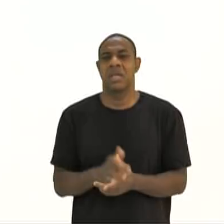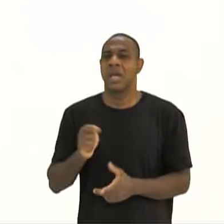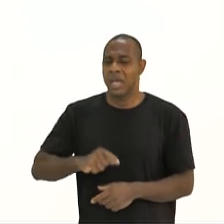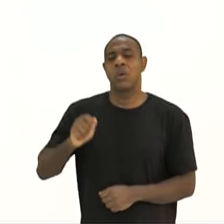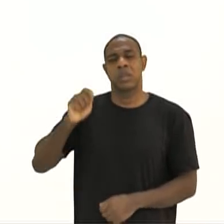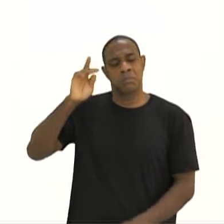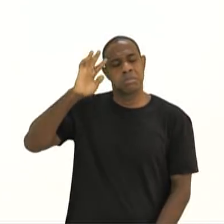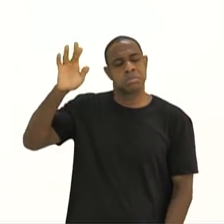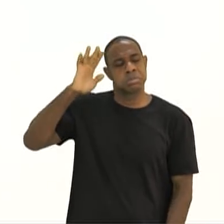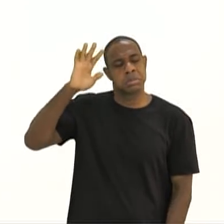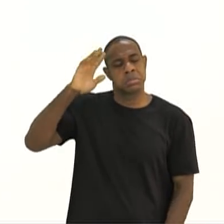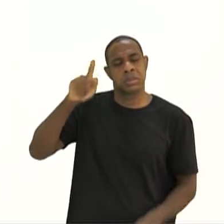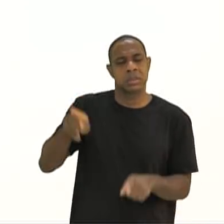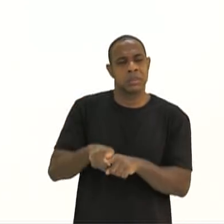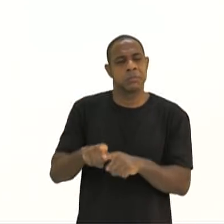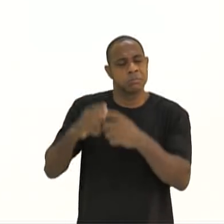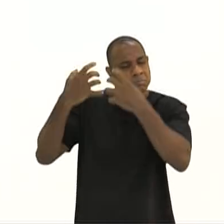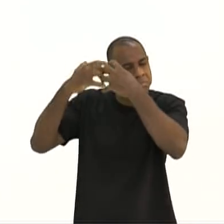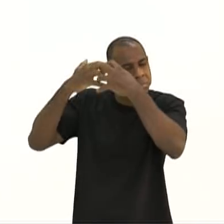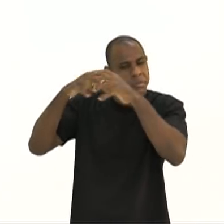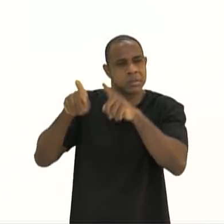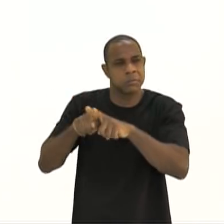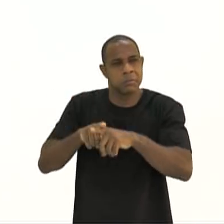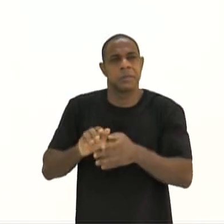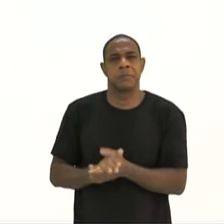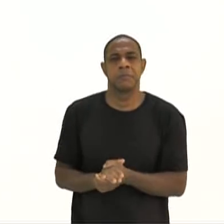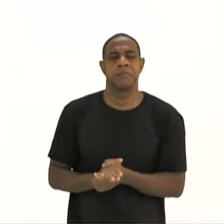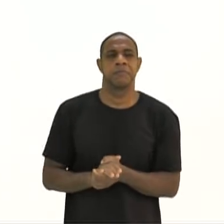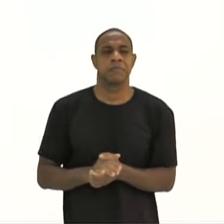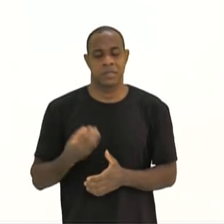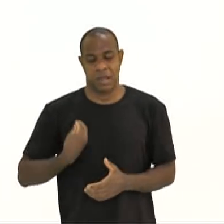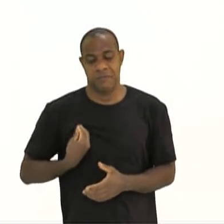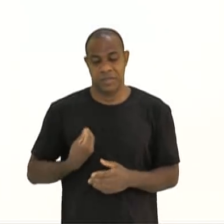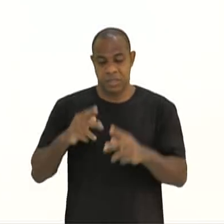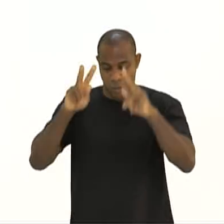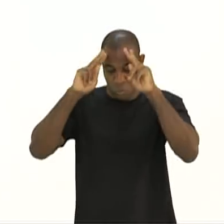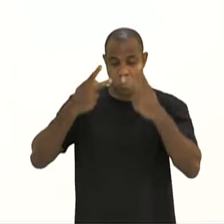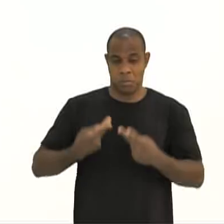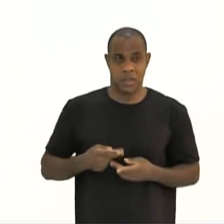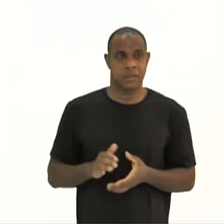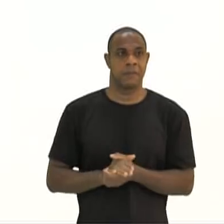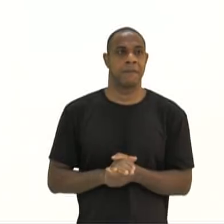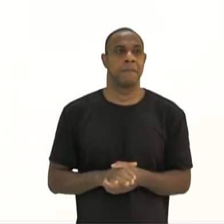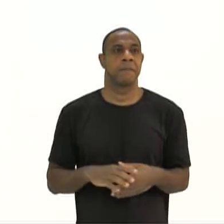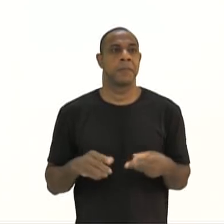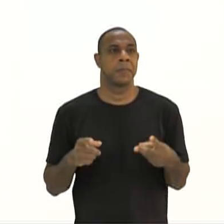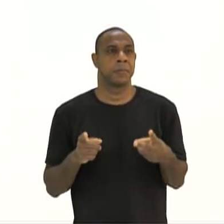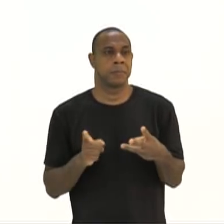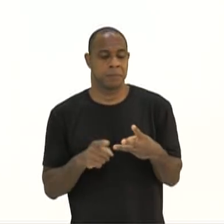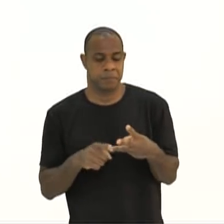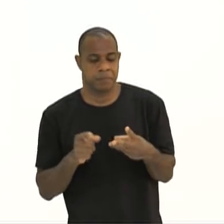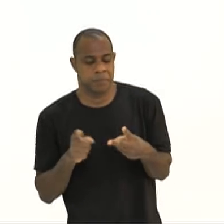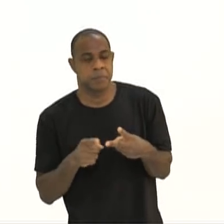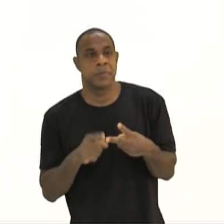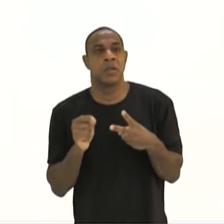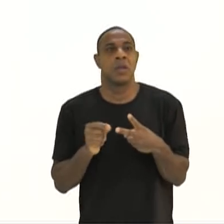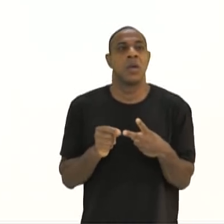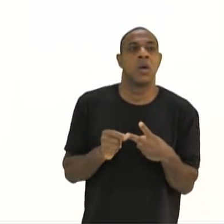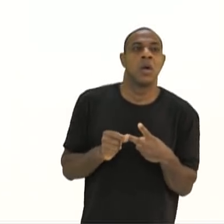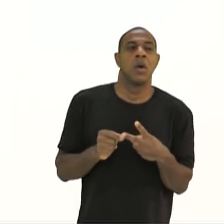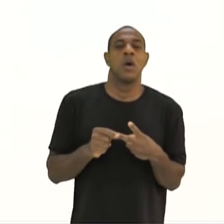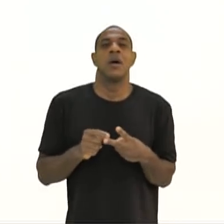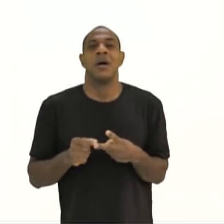reflexão ali sobre algum aspecto da existência humana, né? Já a crônica humorística, como o próprio